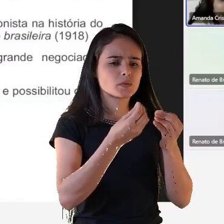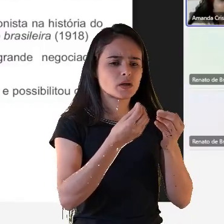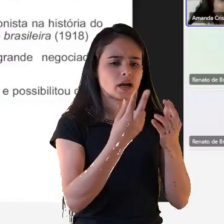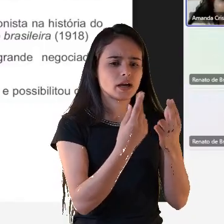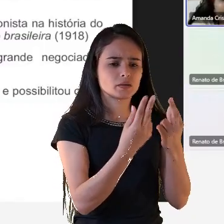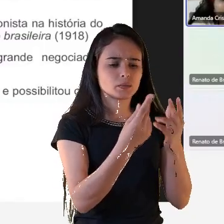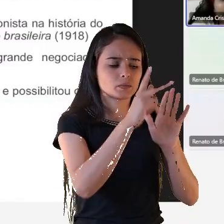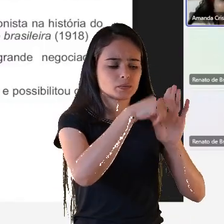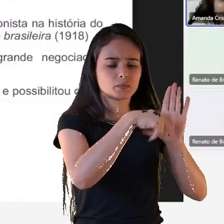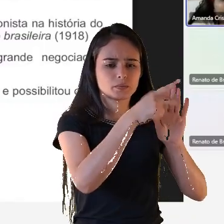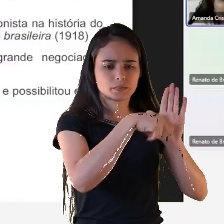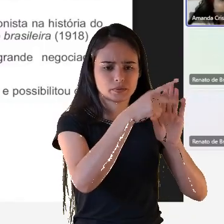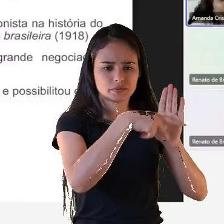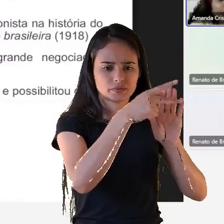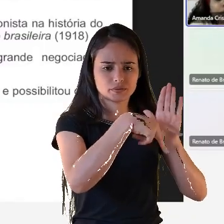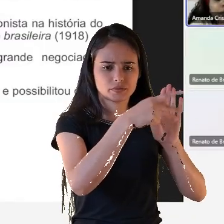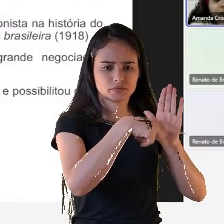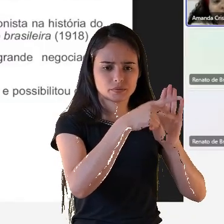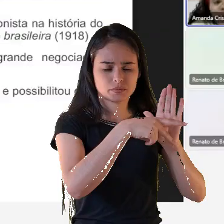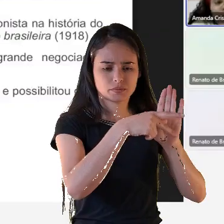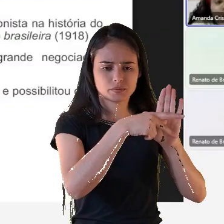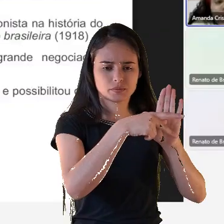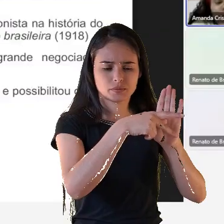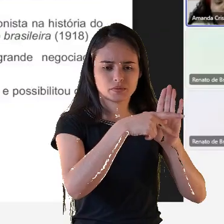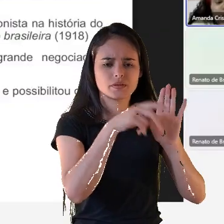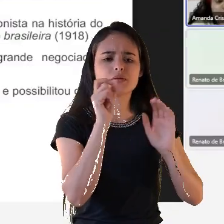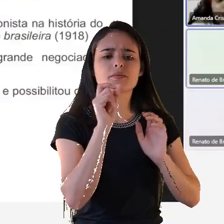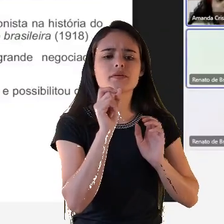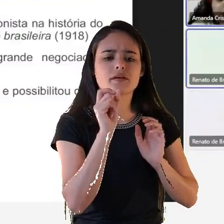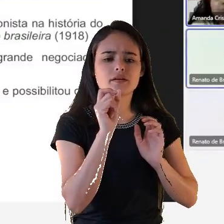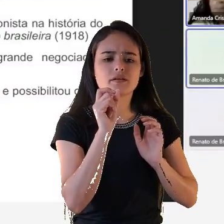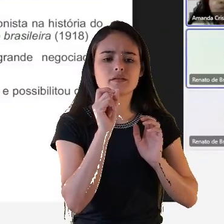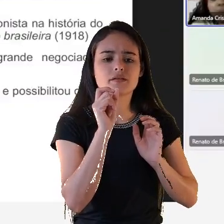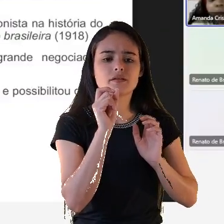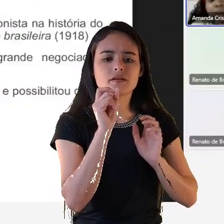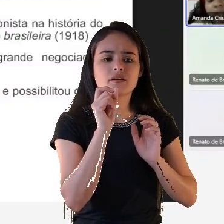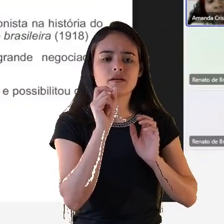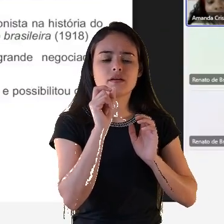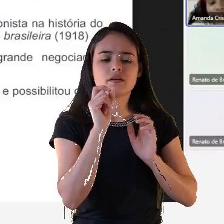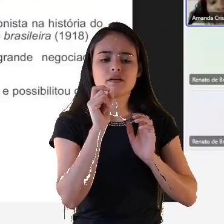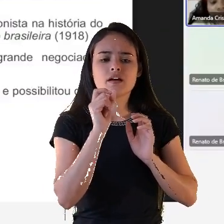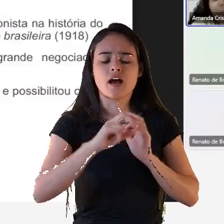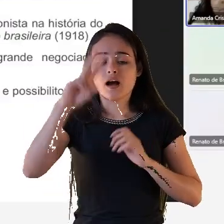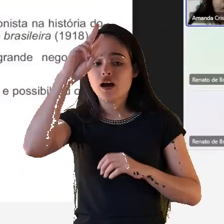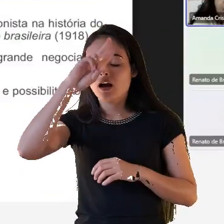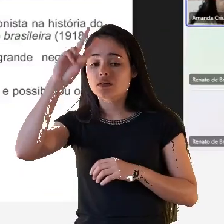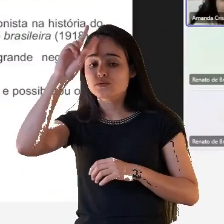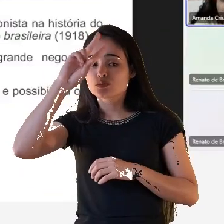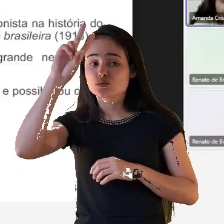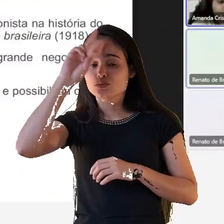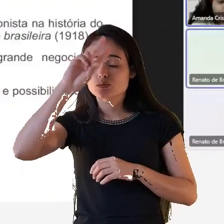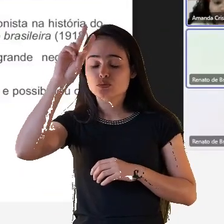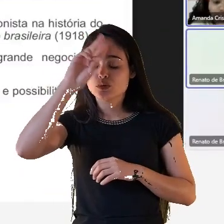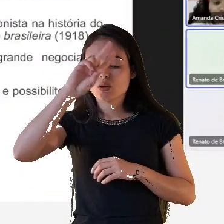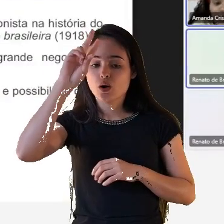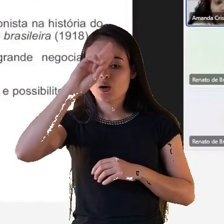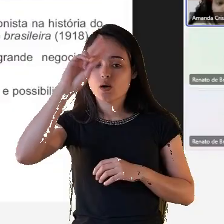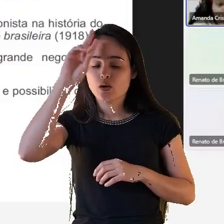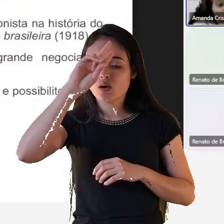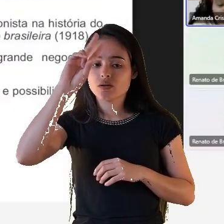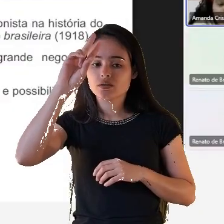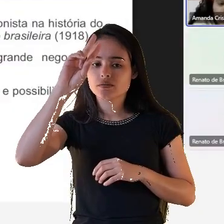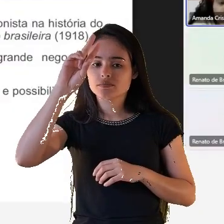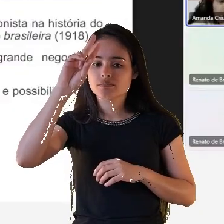Que contar a história do Brasil, né? Falar sobre o Brasil a partir de um